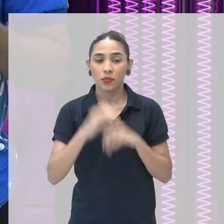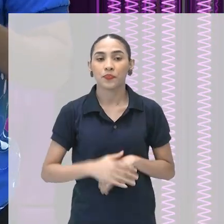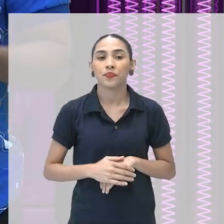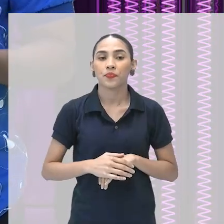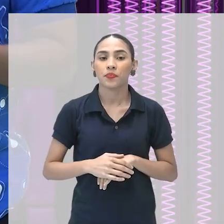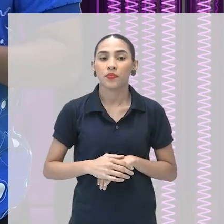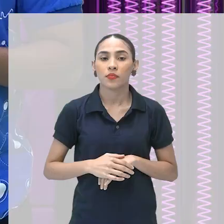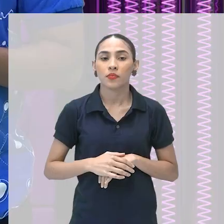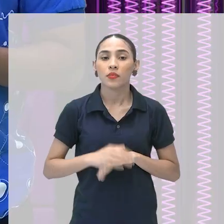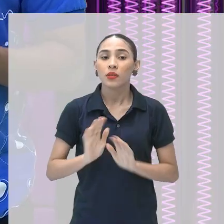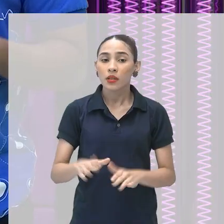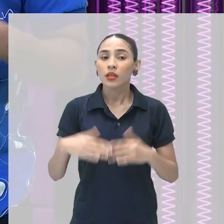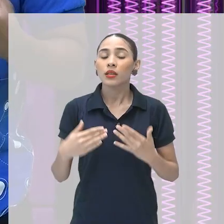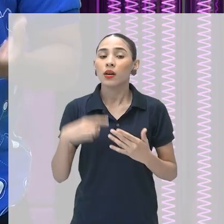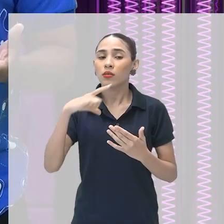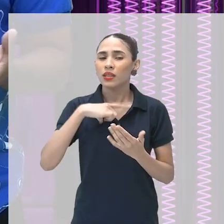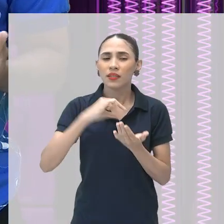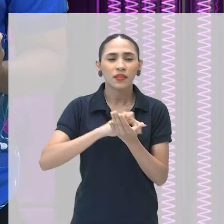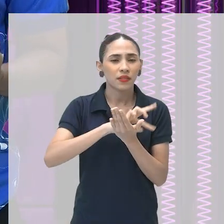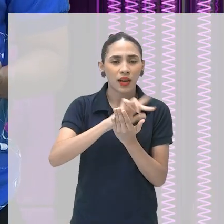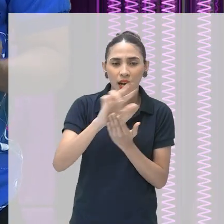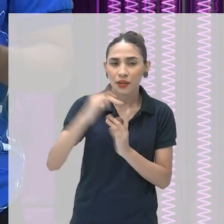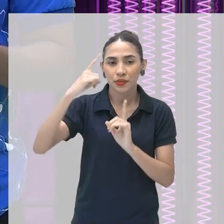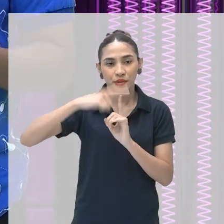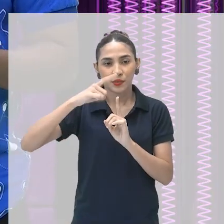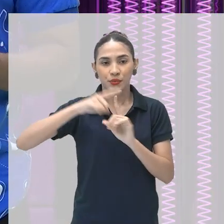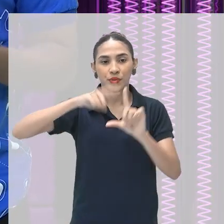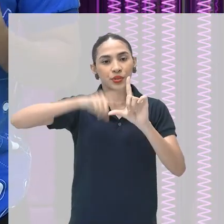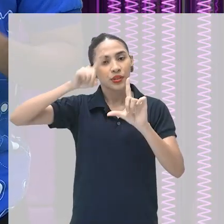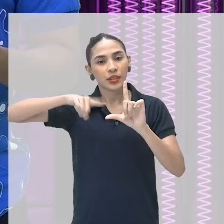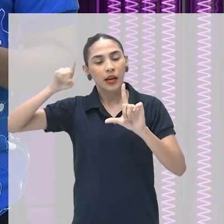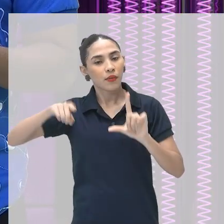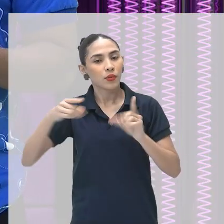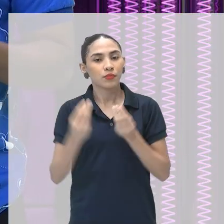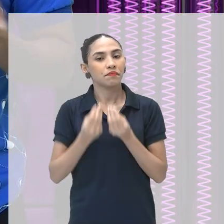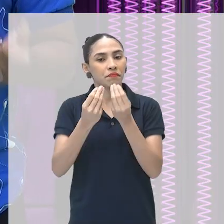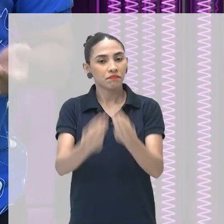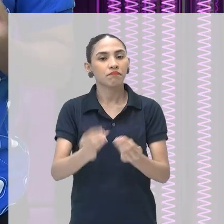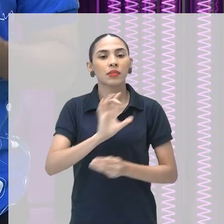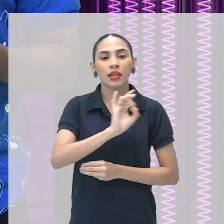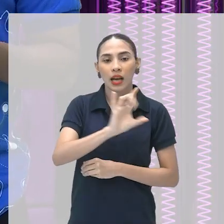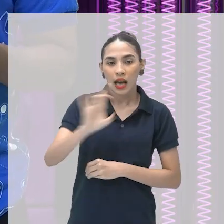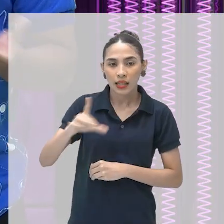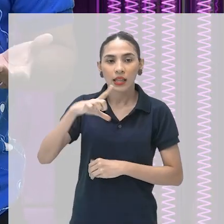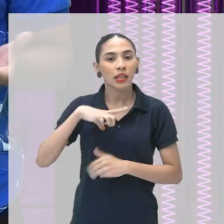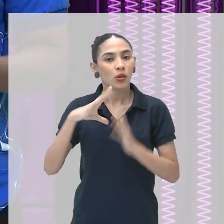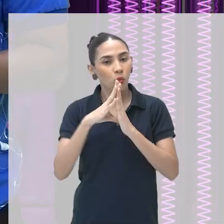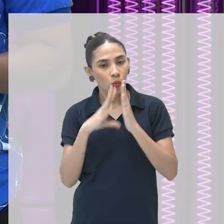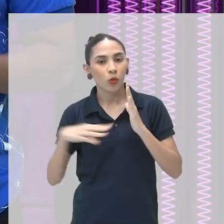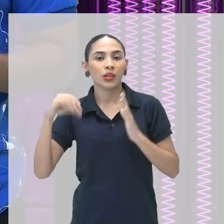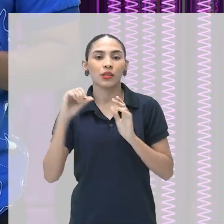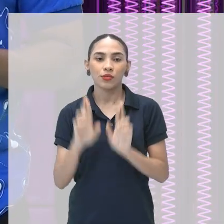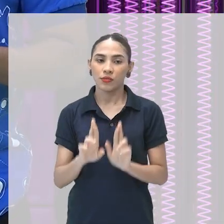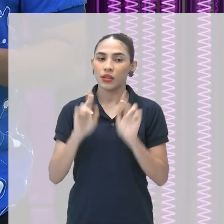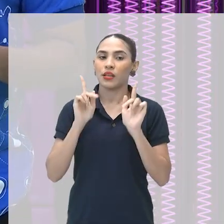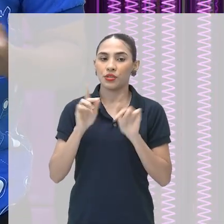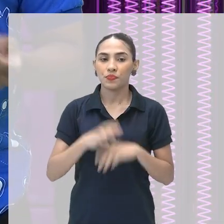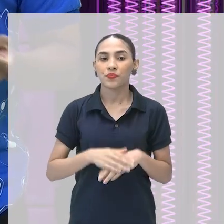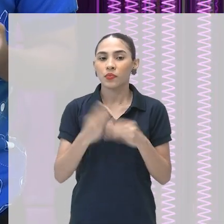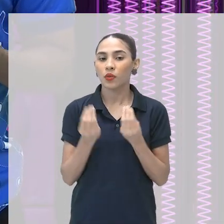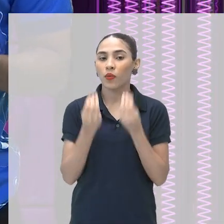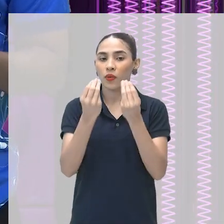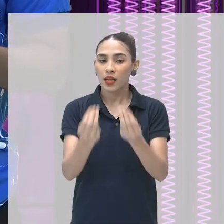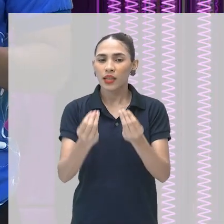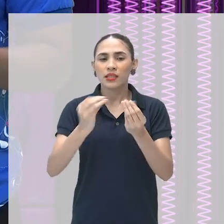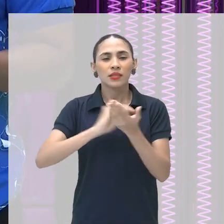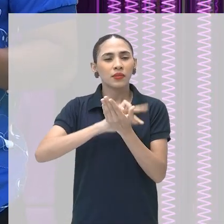Então, existem vários tipos de gráficos disponíveis, cada um com um modelo distinto, que